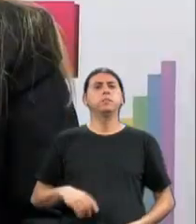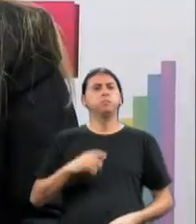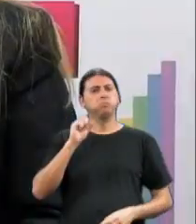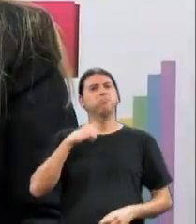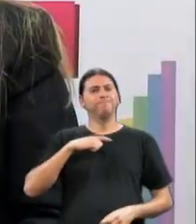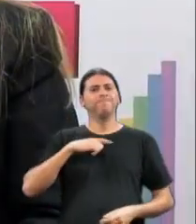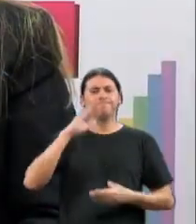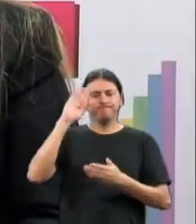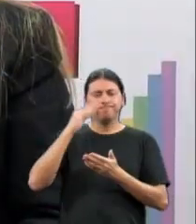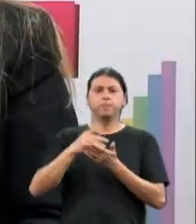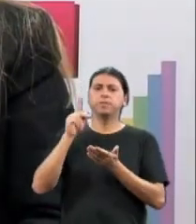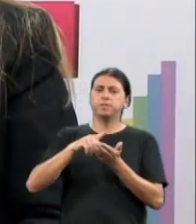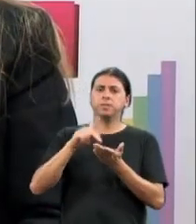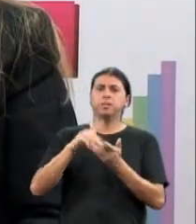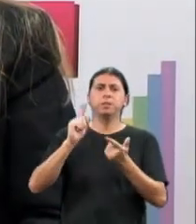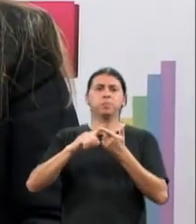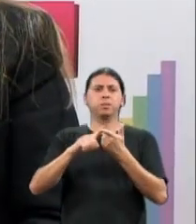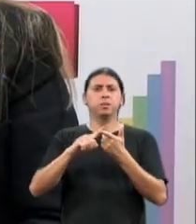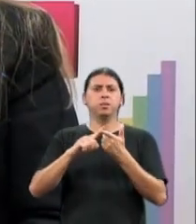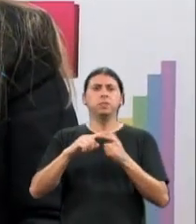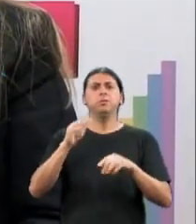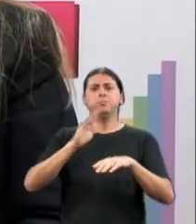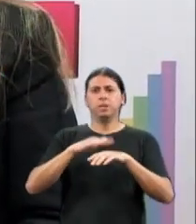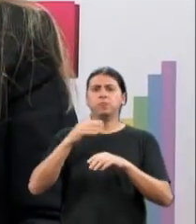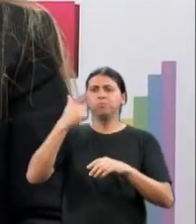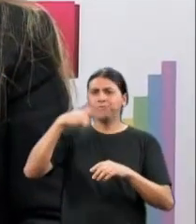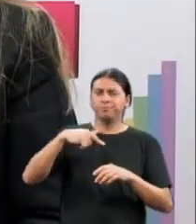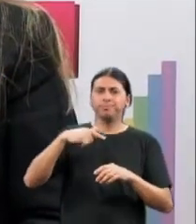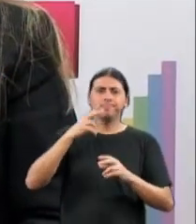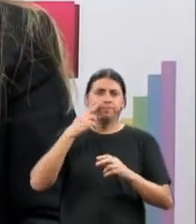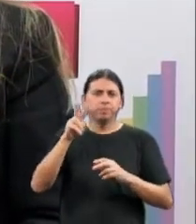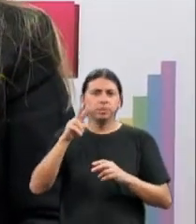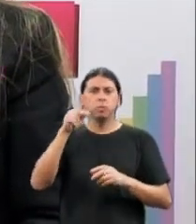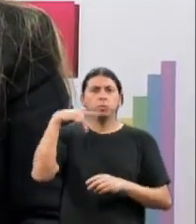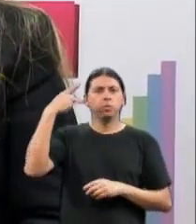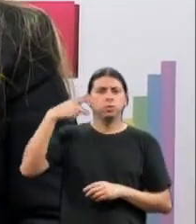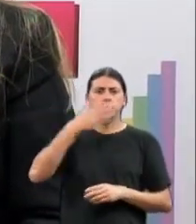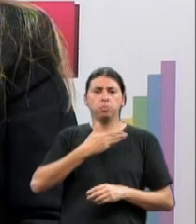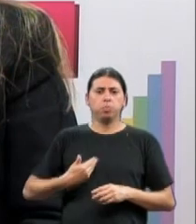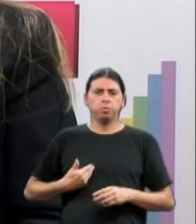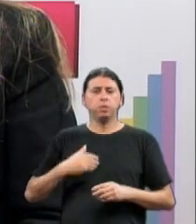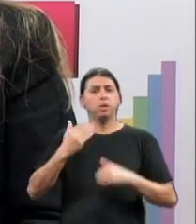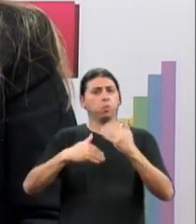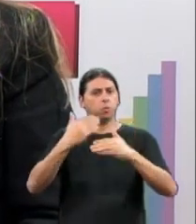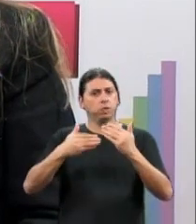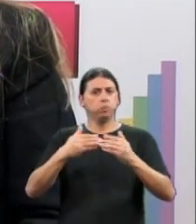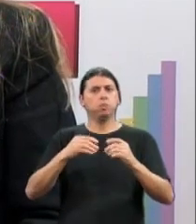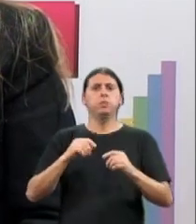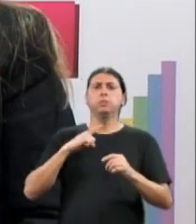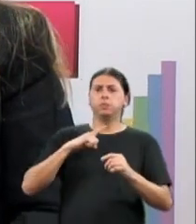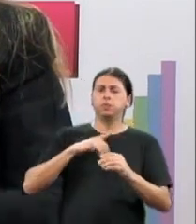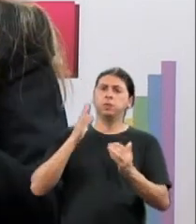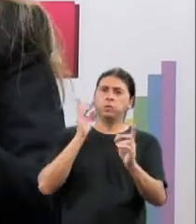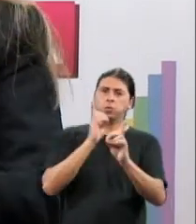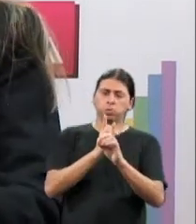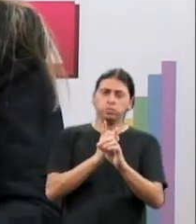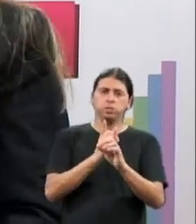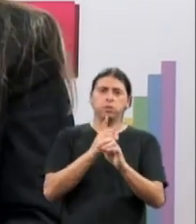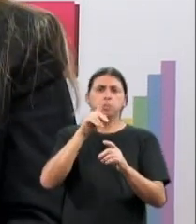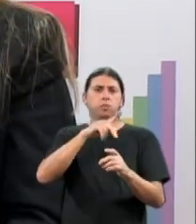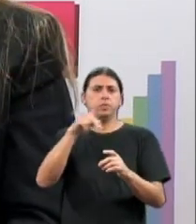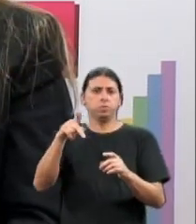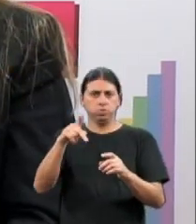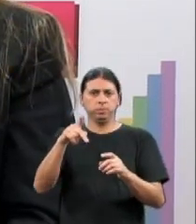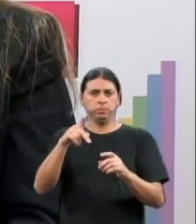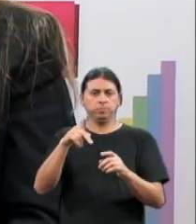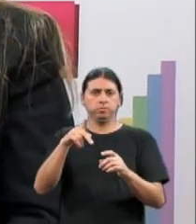que sim. Eu acho que mais uma vez, a gente vê que as políticas públicas, quando elas vão ao encontro do